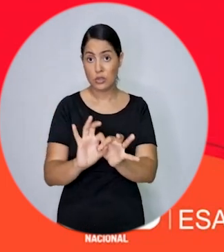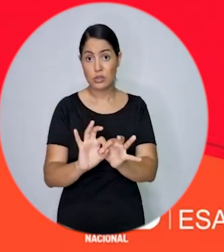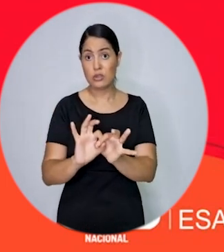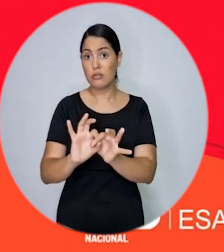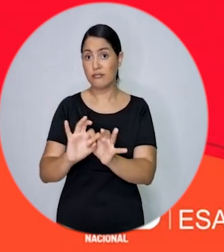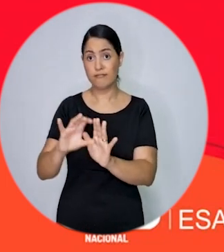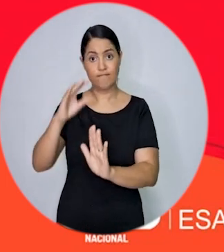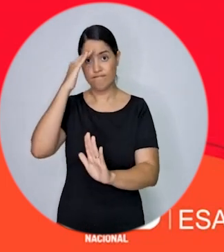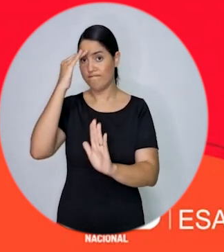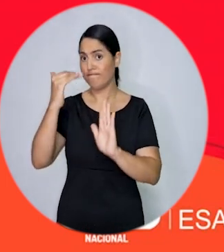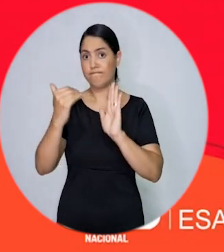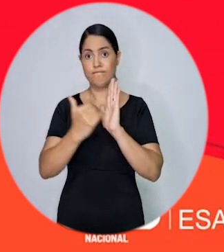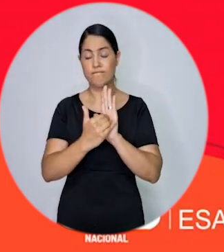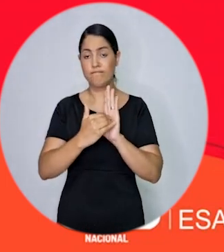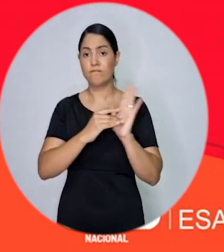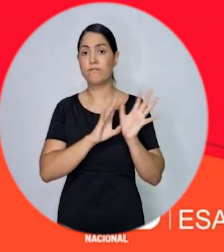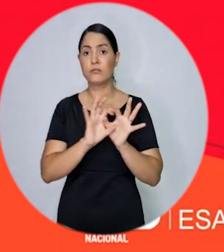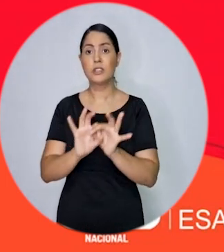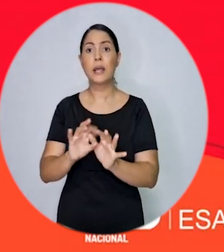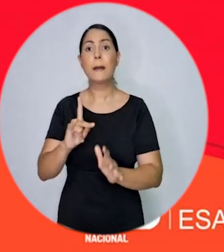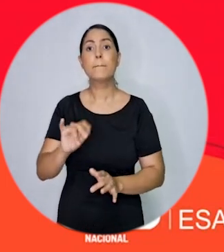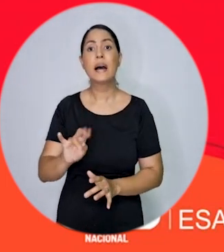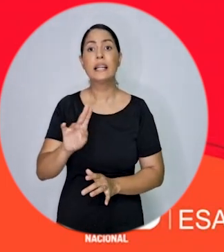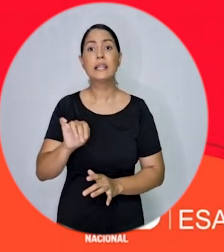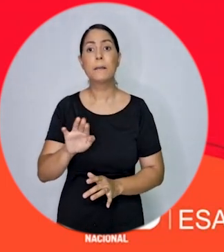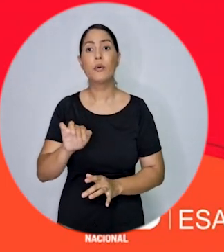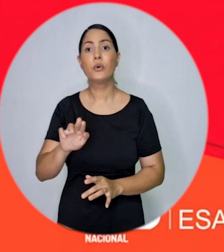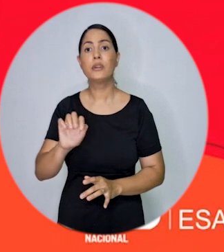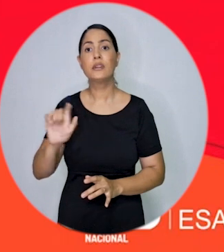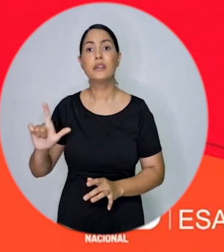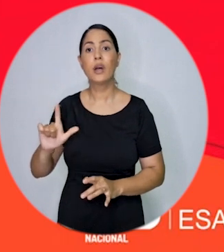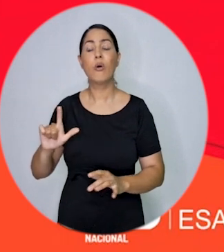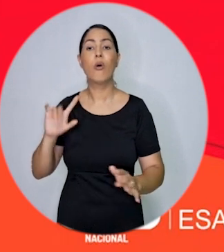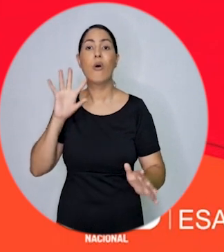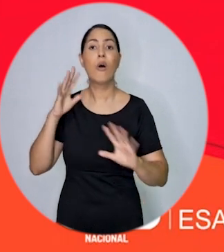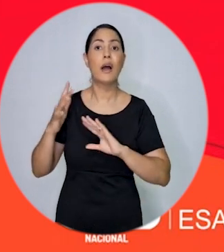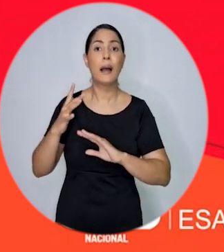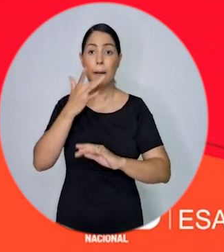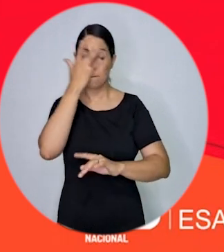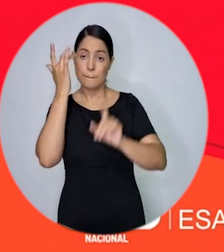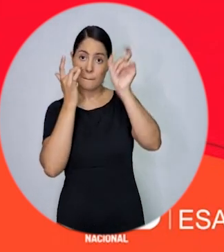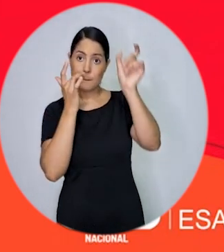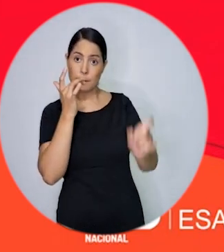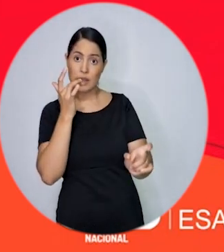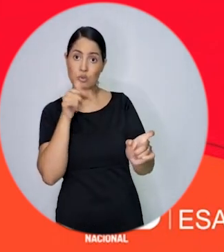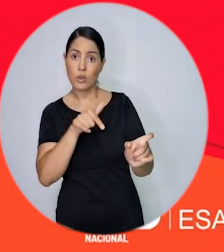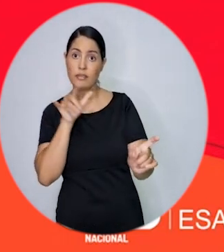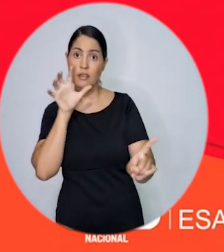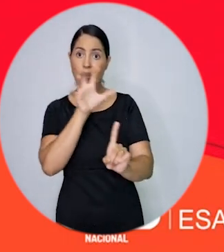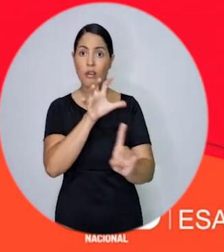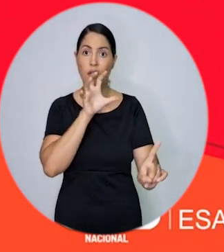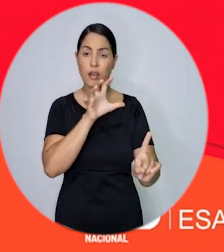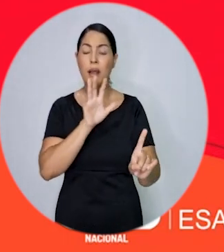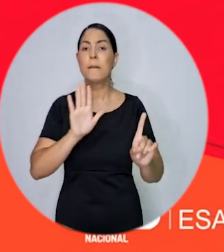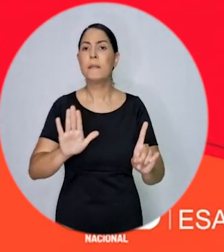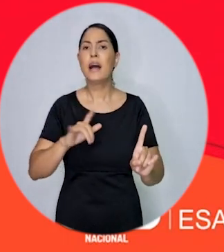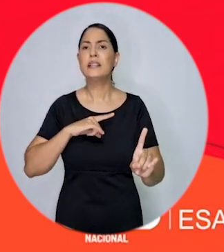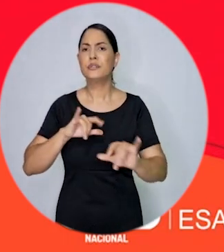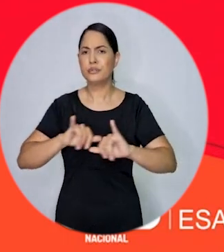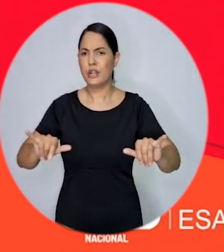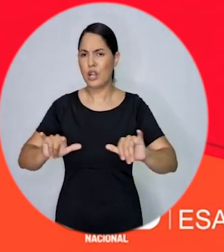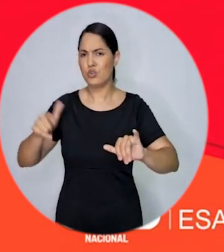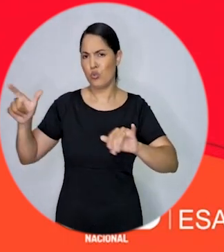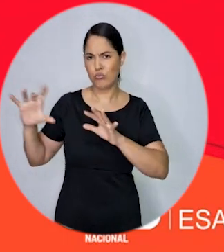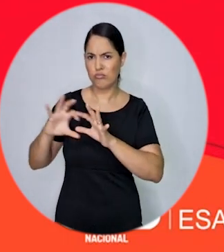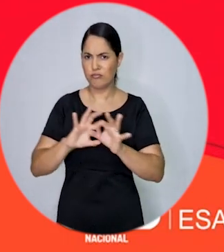o princípio da responsabilidade patrimonial e eu estaria atingindo a pessoa do executado.